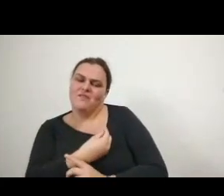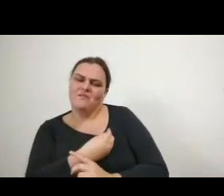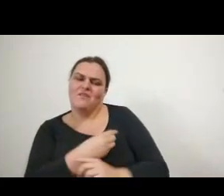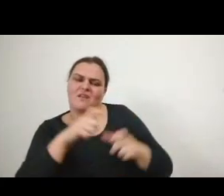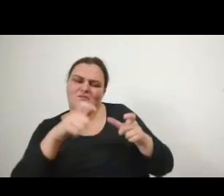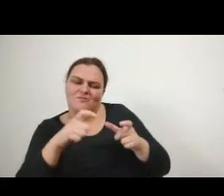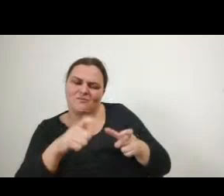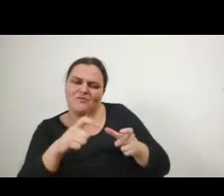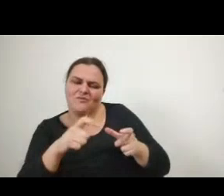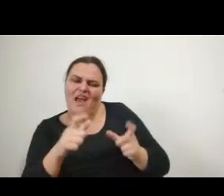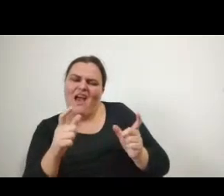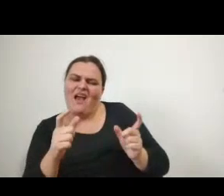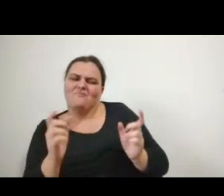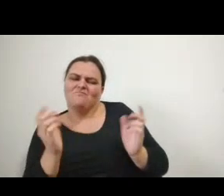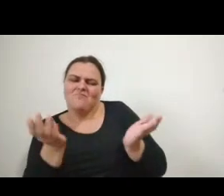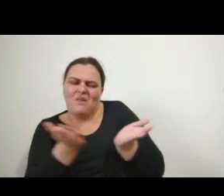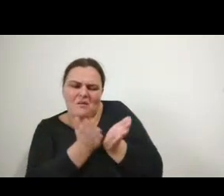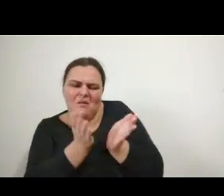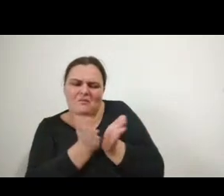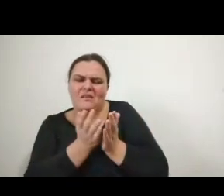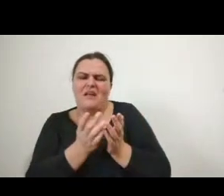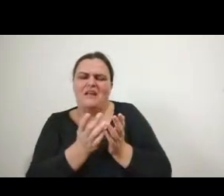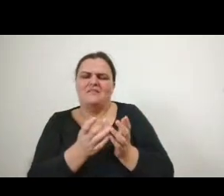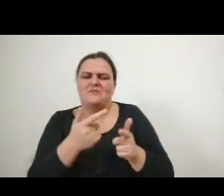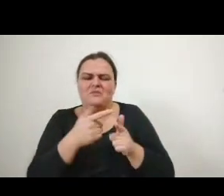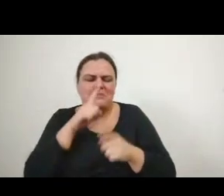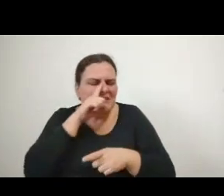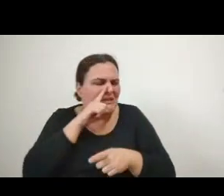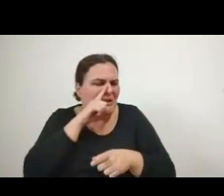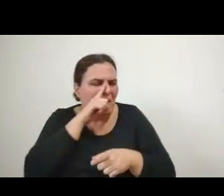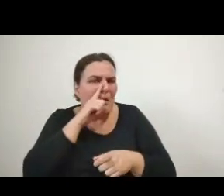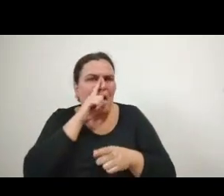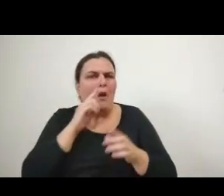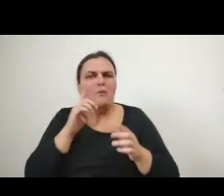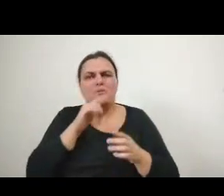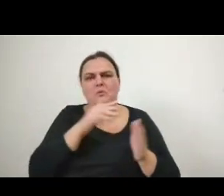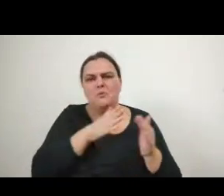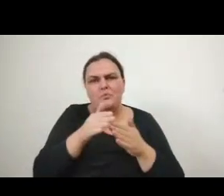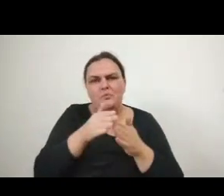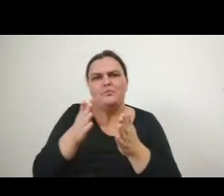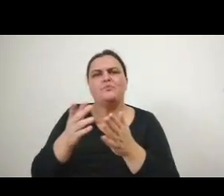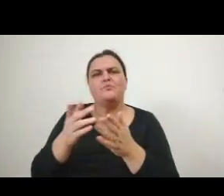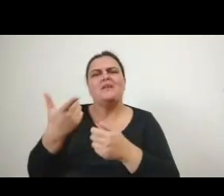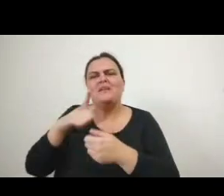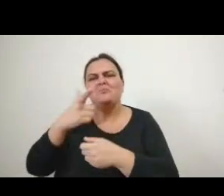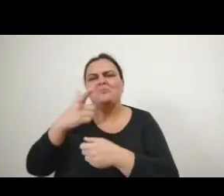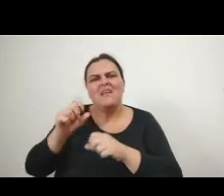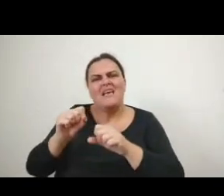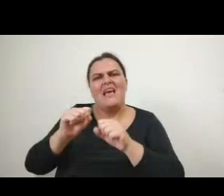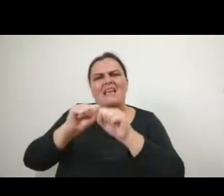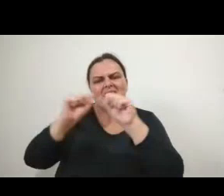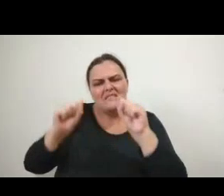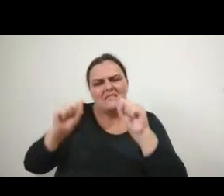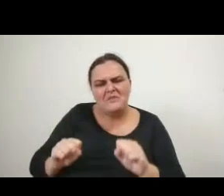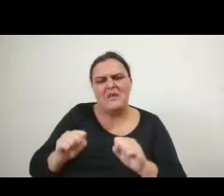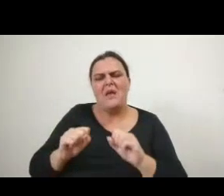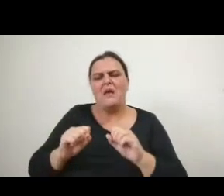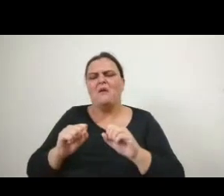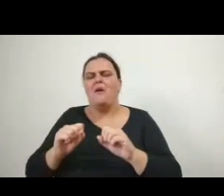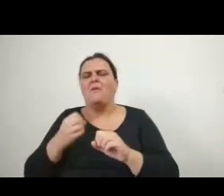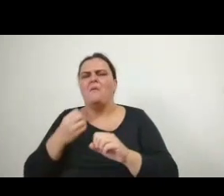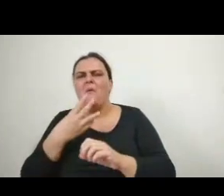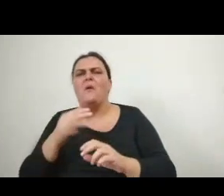baixa renda, né, que não possuem infraestrutura básica, que inclui, logicamente, né, pessoas negras, indígenas,